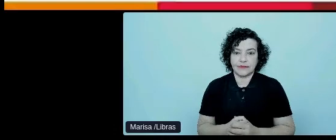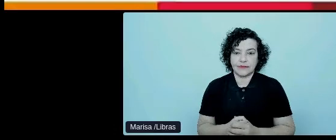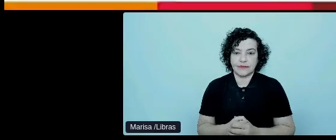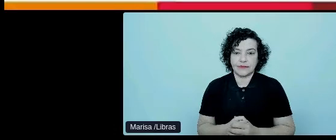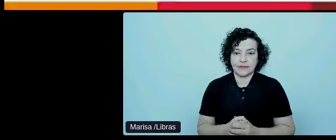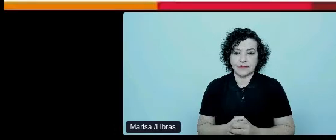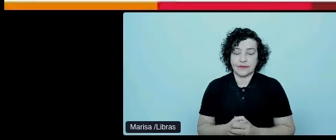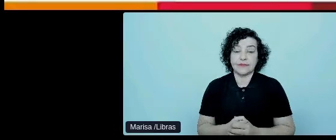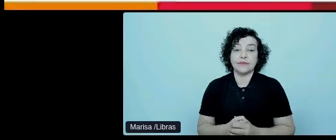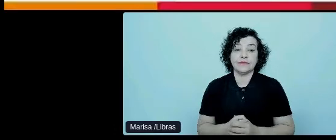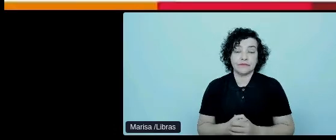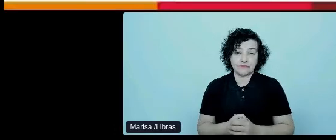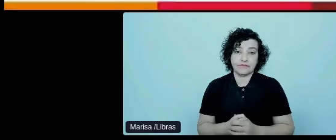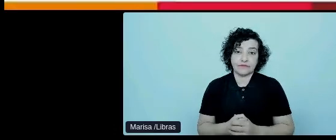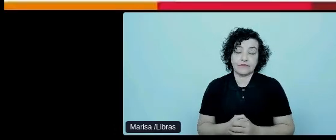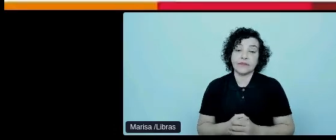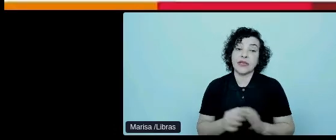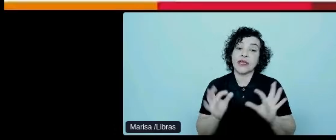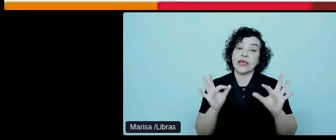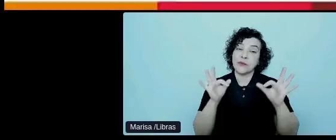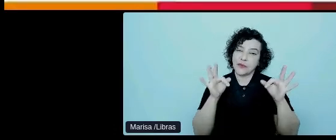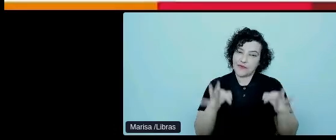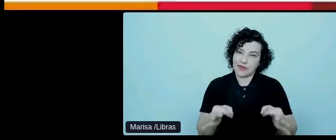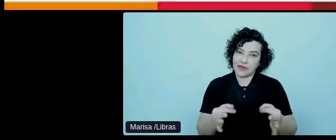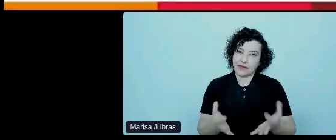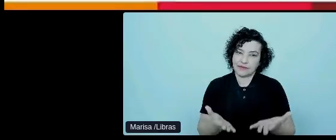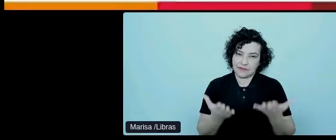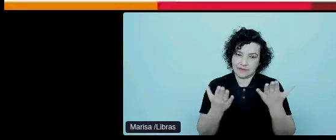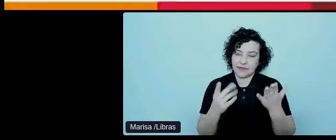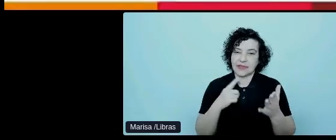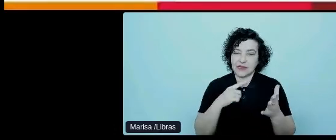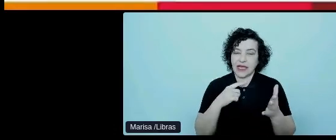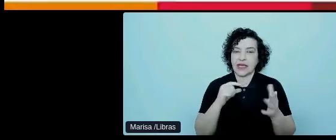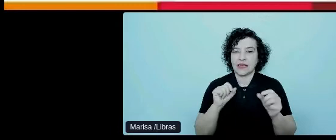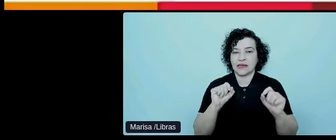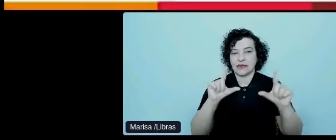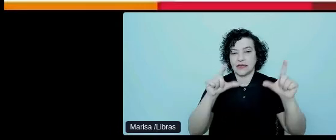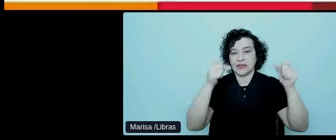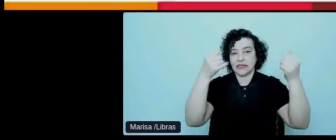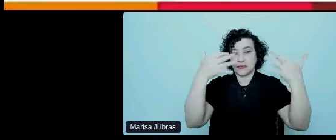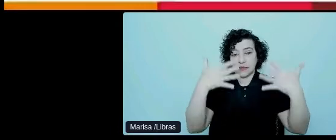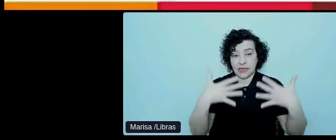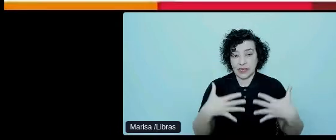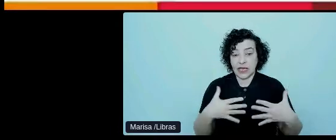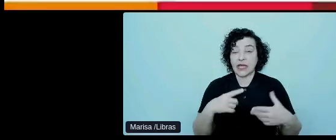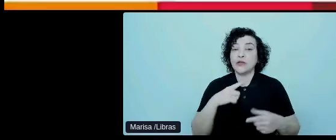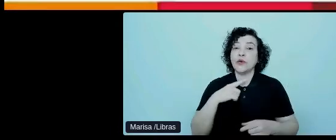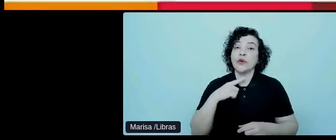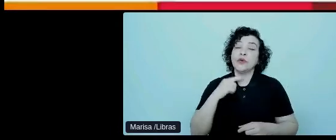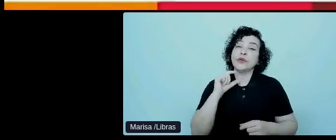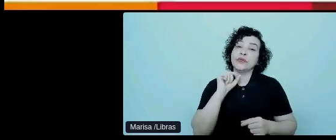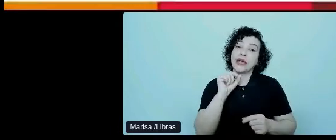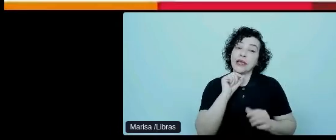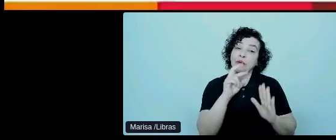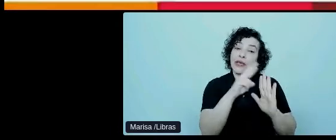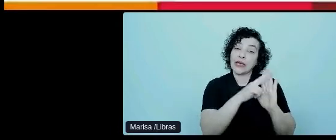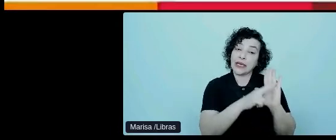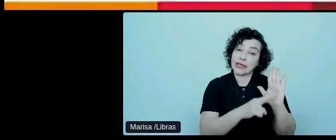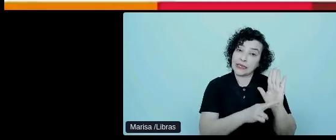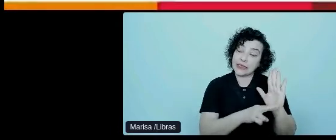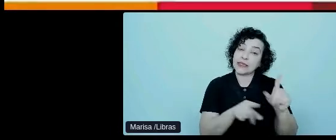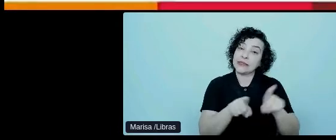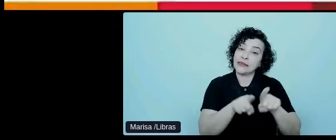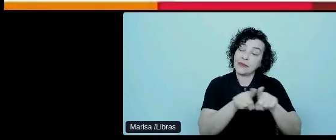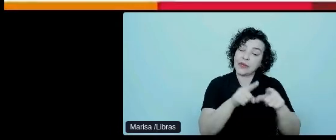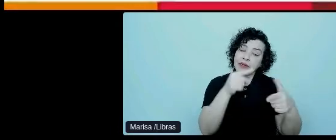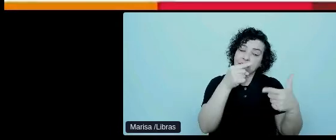E aí, por fim, também aqui nesse slide, a gente tem o post-it dizendo que é diretrizes e seus checkpoints. Então, mais ou menos como